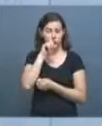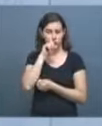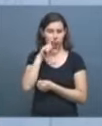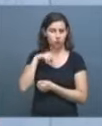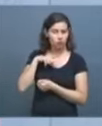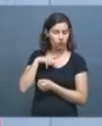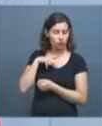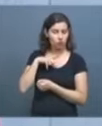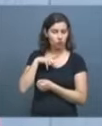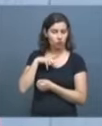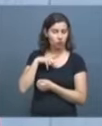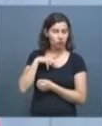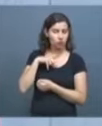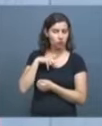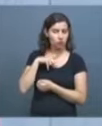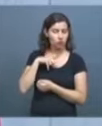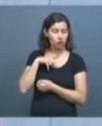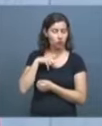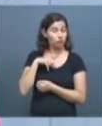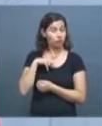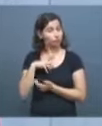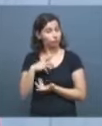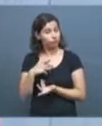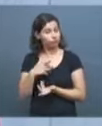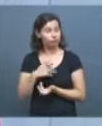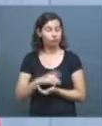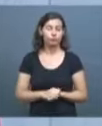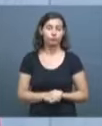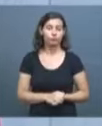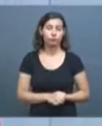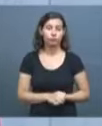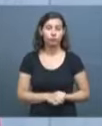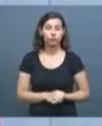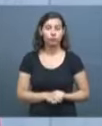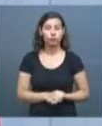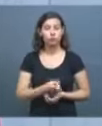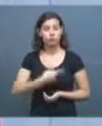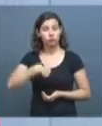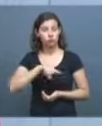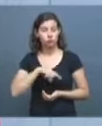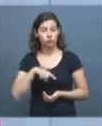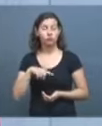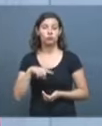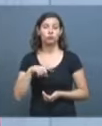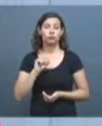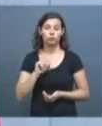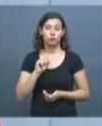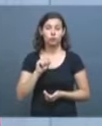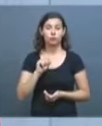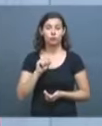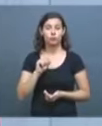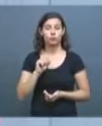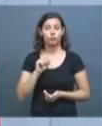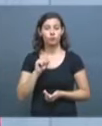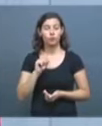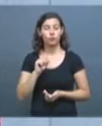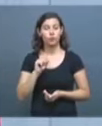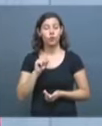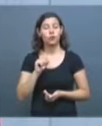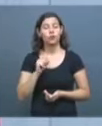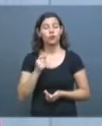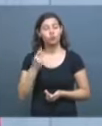eu estou imaginando que é? Então, nós trabalhamos muito essa ferramenta da própria técnica